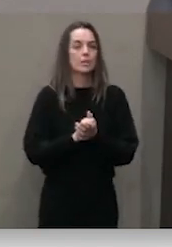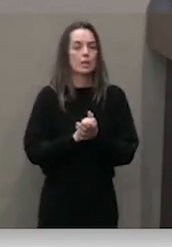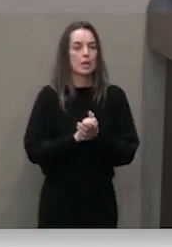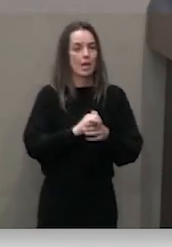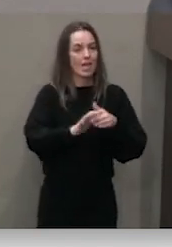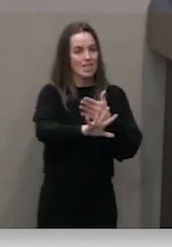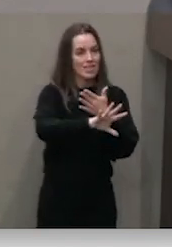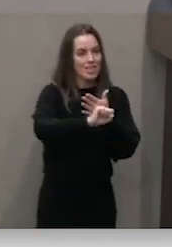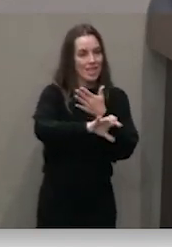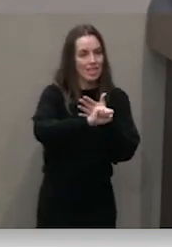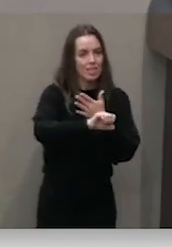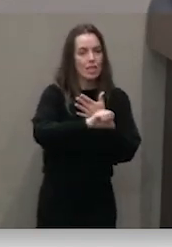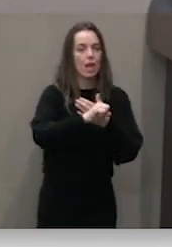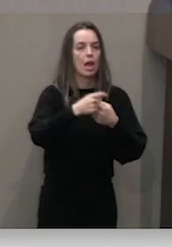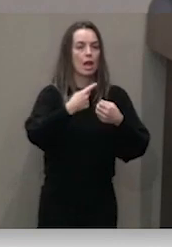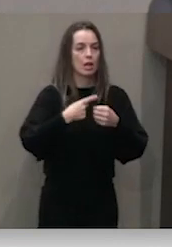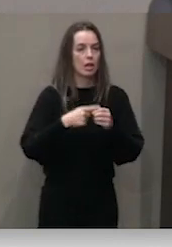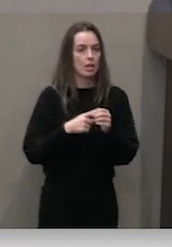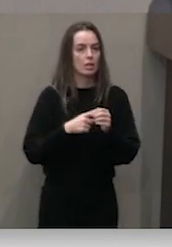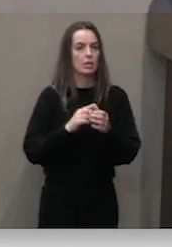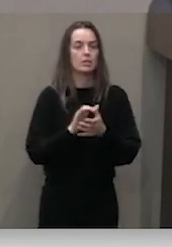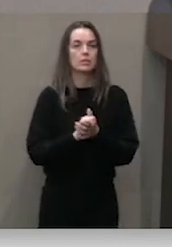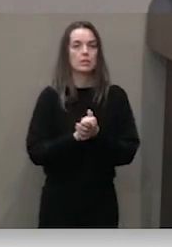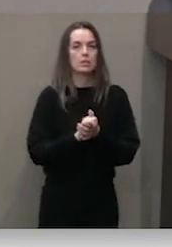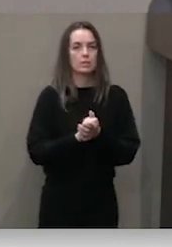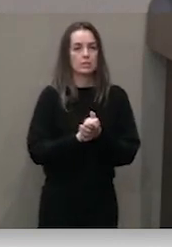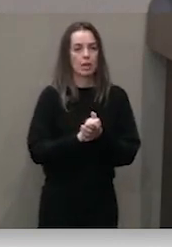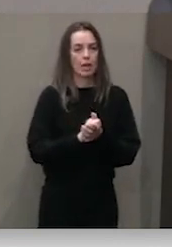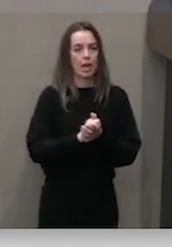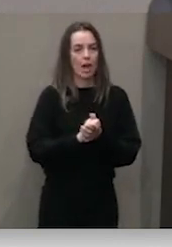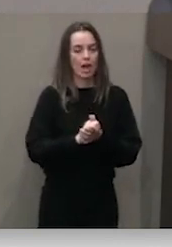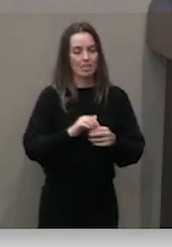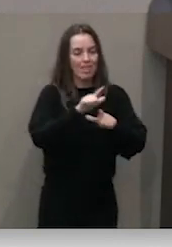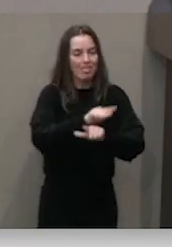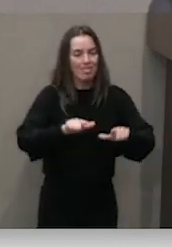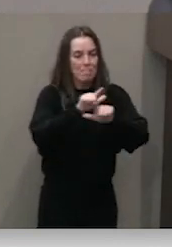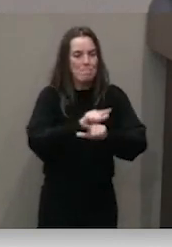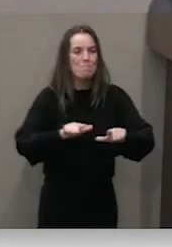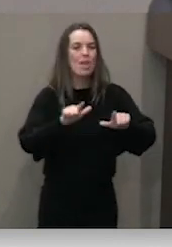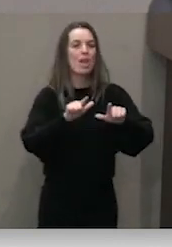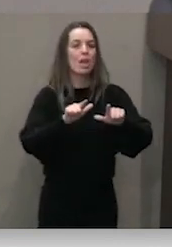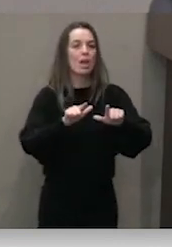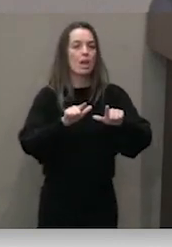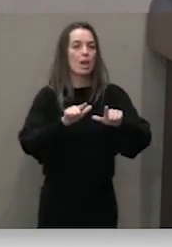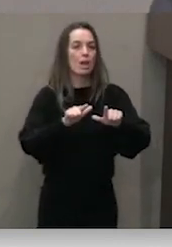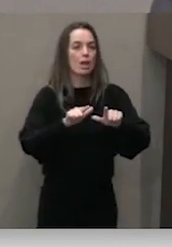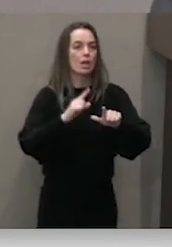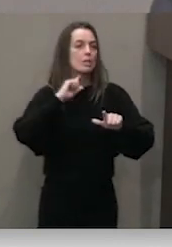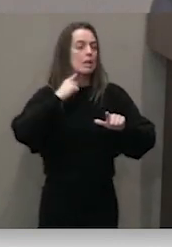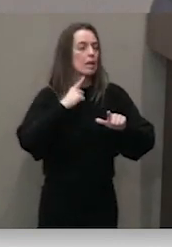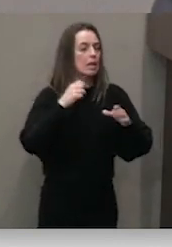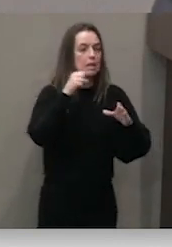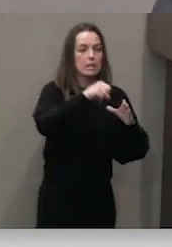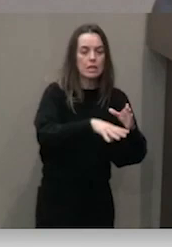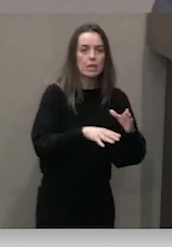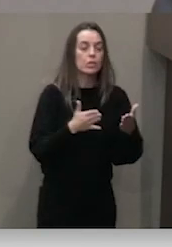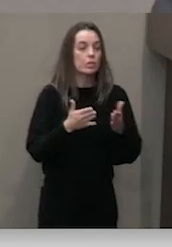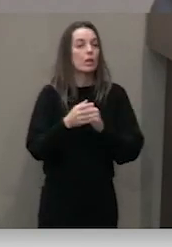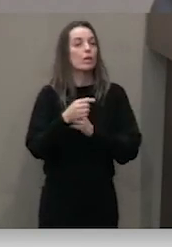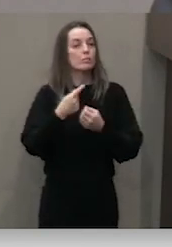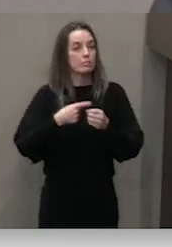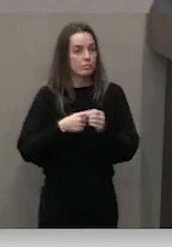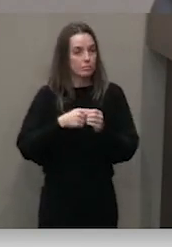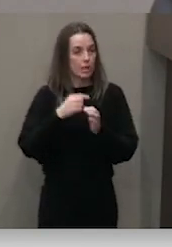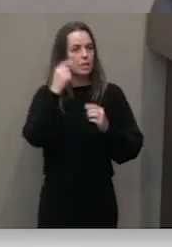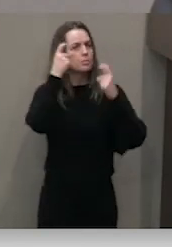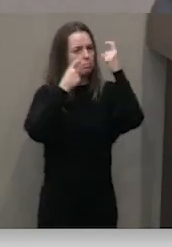da cidade, temos o plano de resíduos da cidade. Então, é uma cidade que, sim, se preocupa em